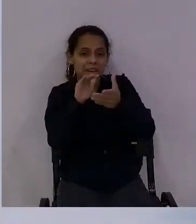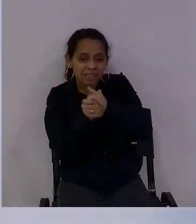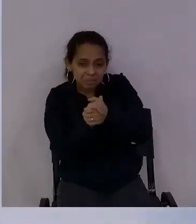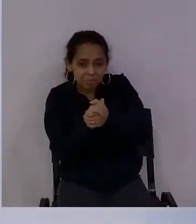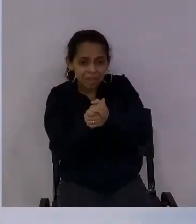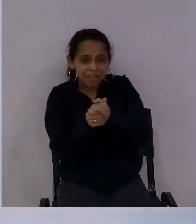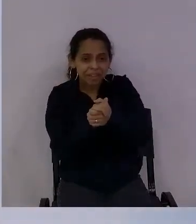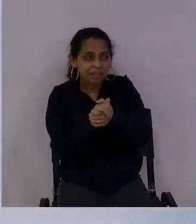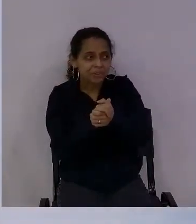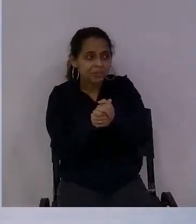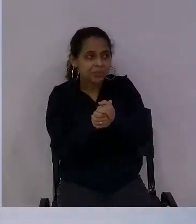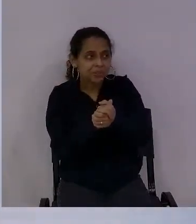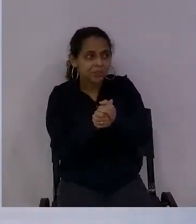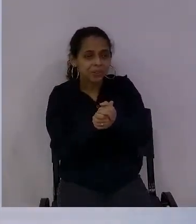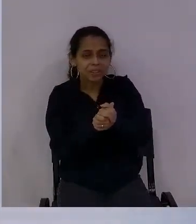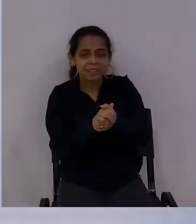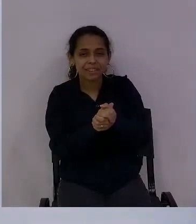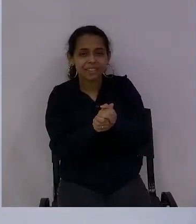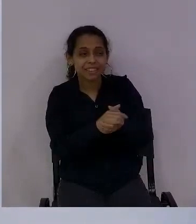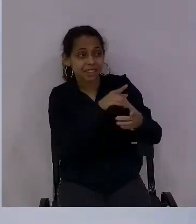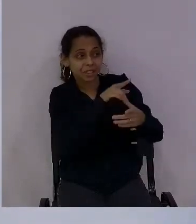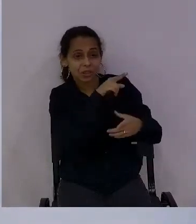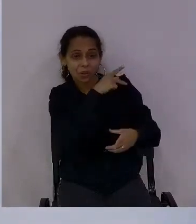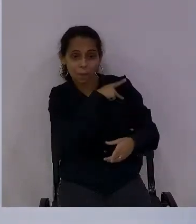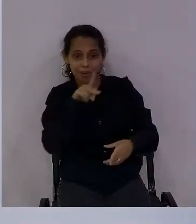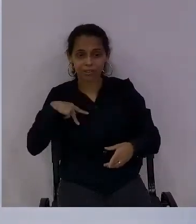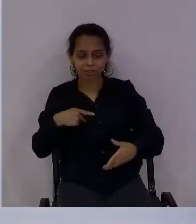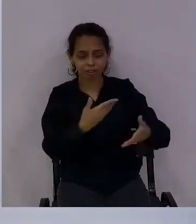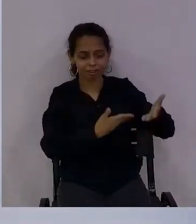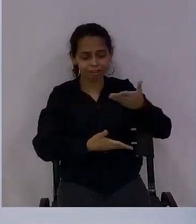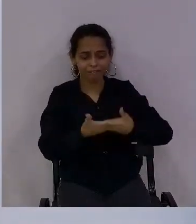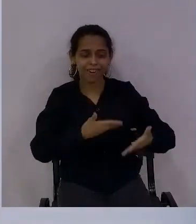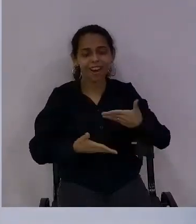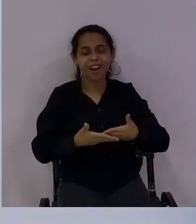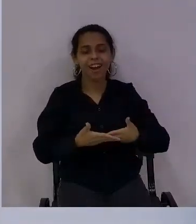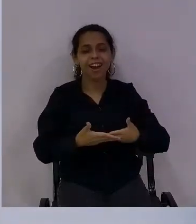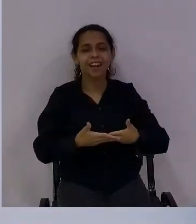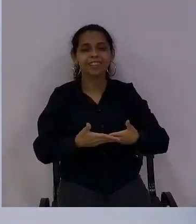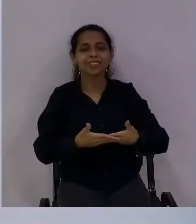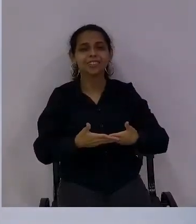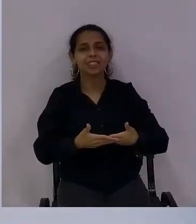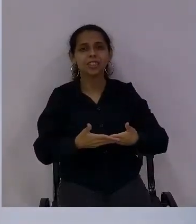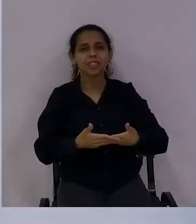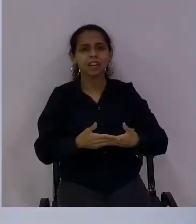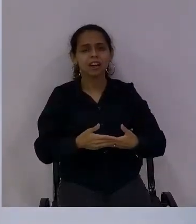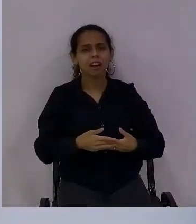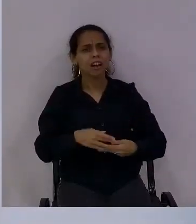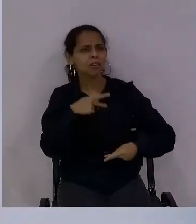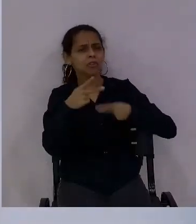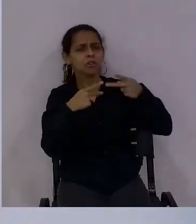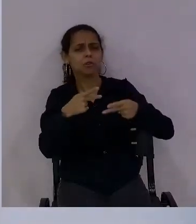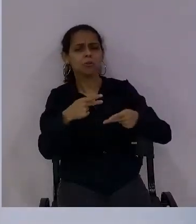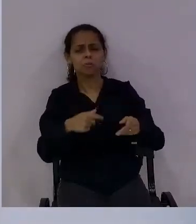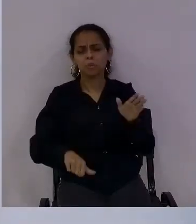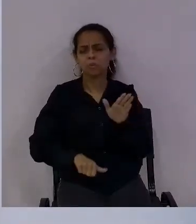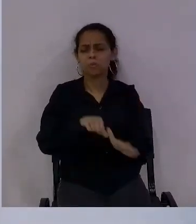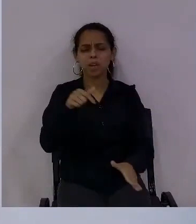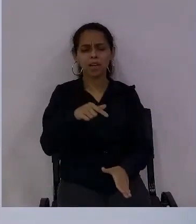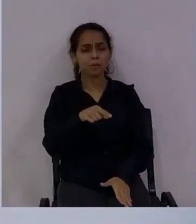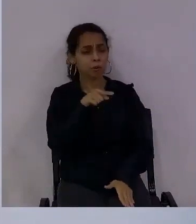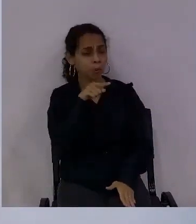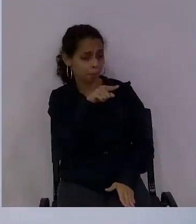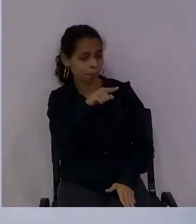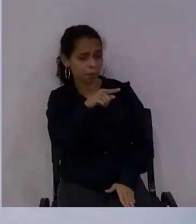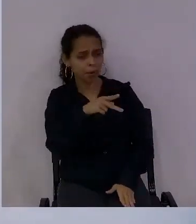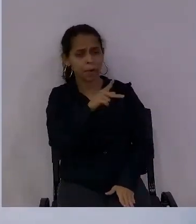vai entrar. Eu falei, não, mas não precisa disso não. Não, mas faz parte da cerimônia, faz parte do rito aí.